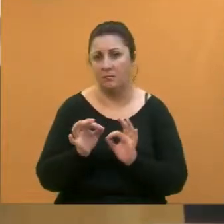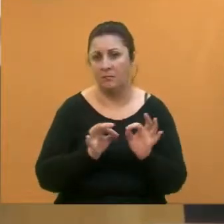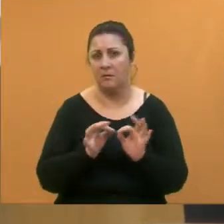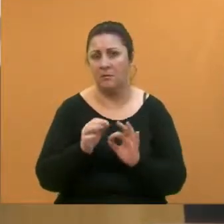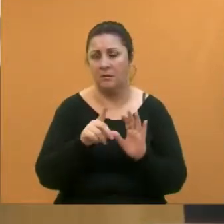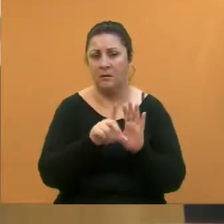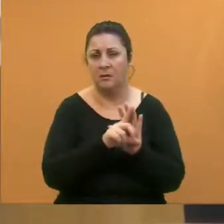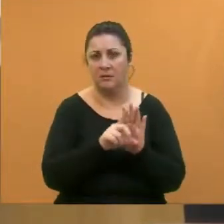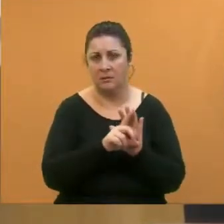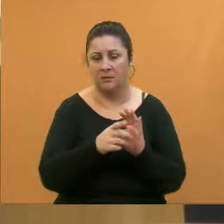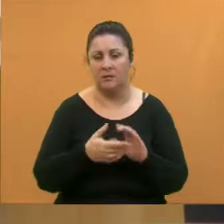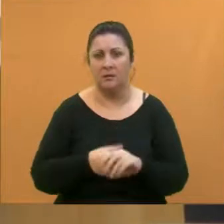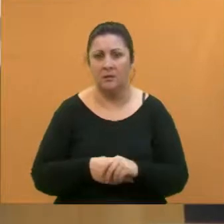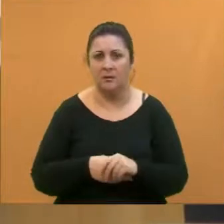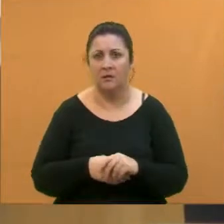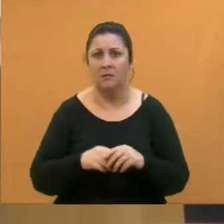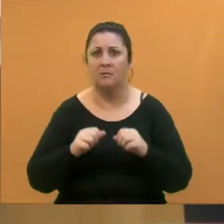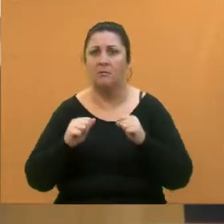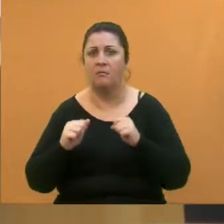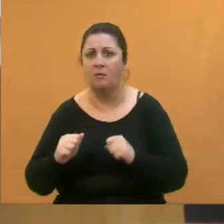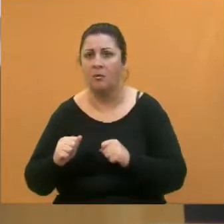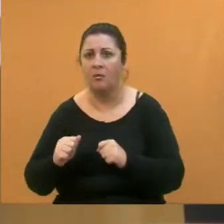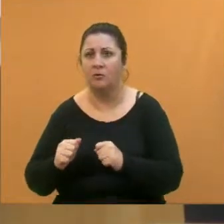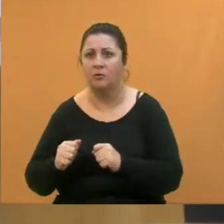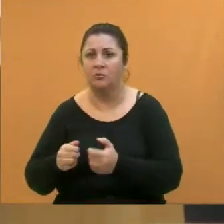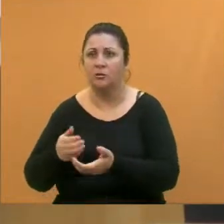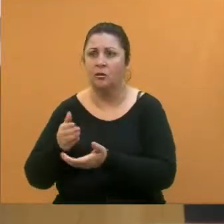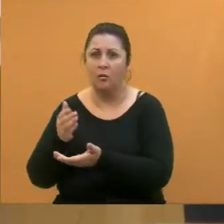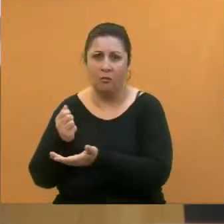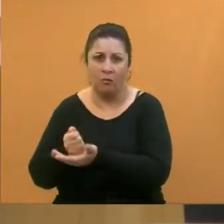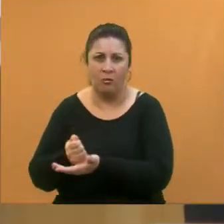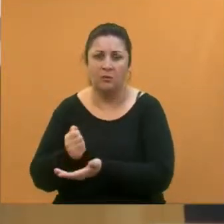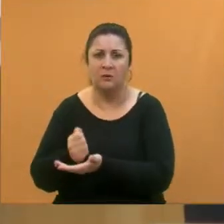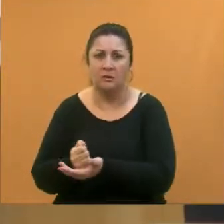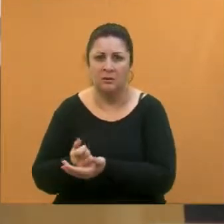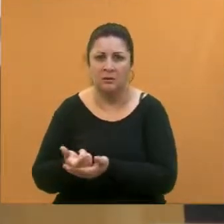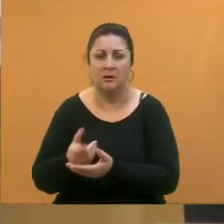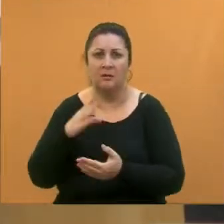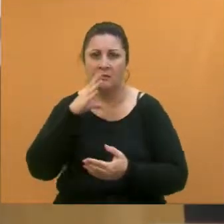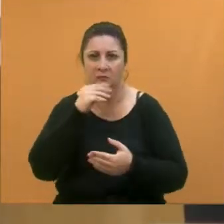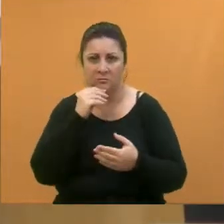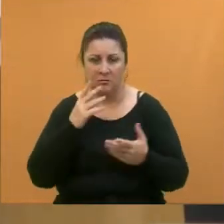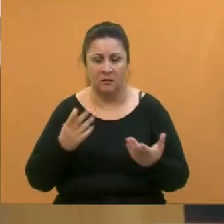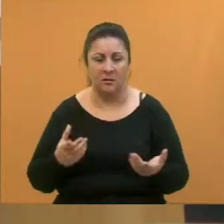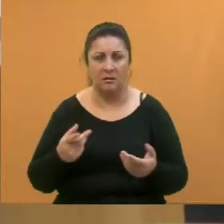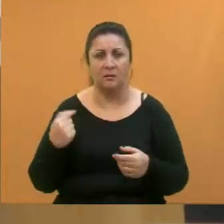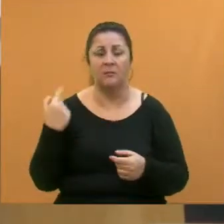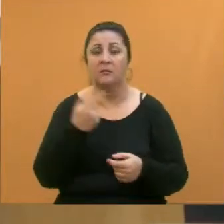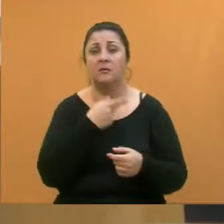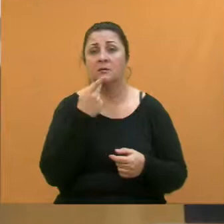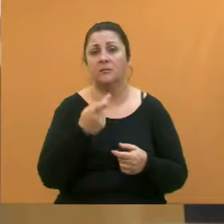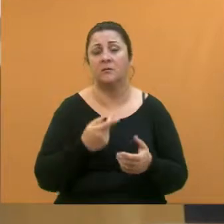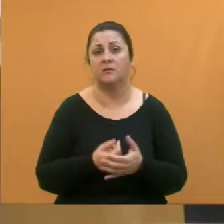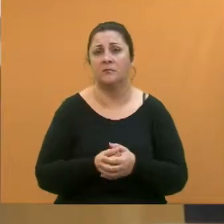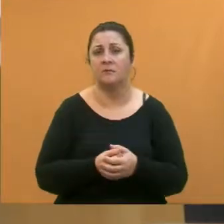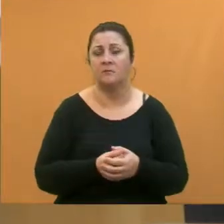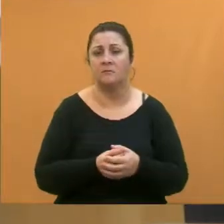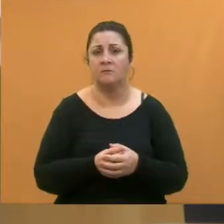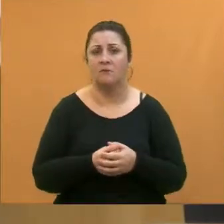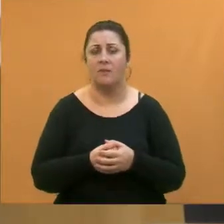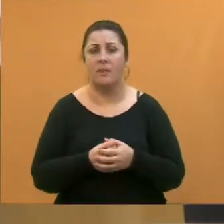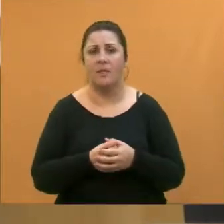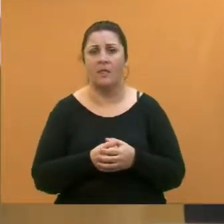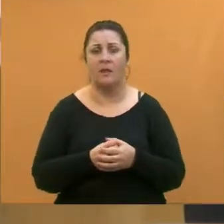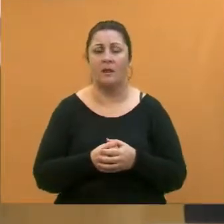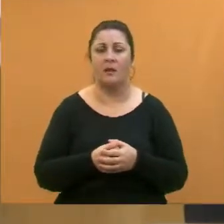que permitiria que fossem contratados esses funcionários, nós levantamos aqui no debate que algumas